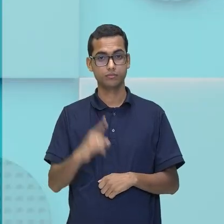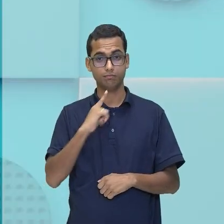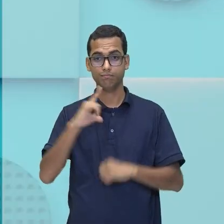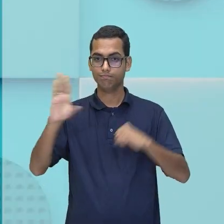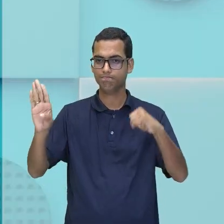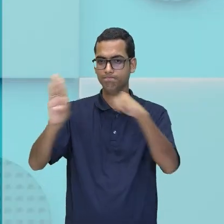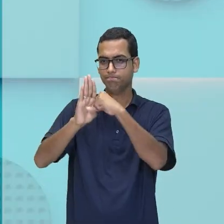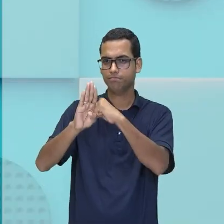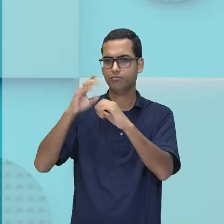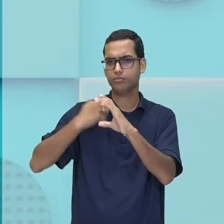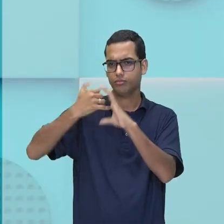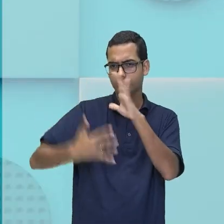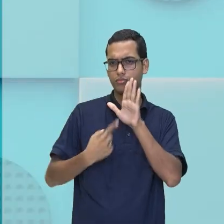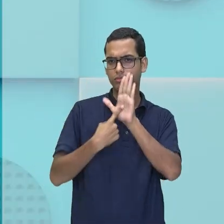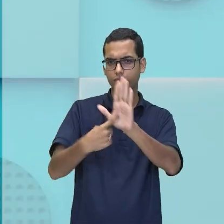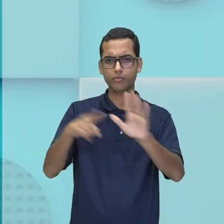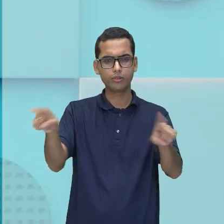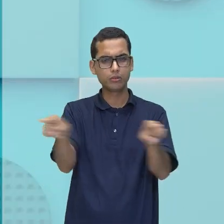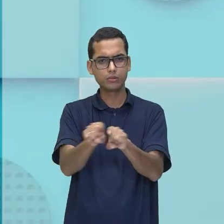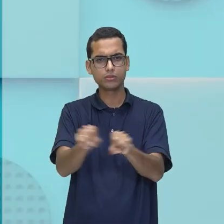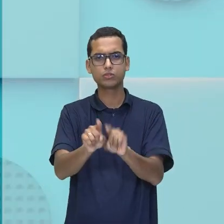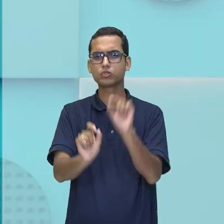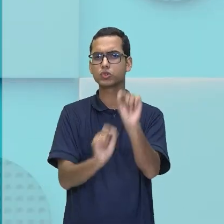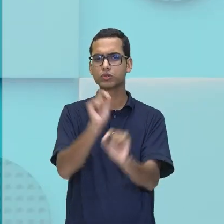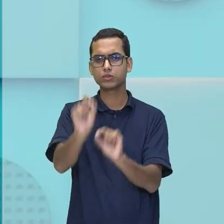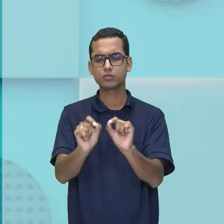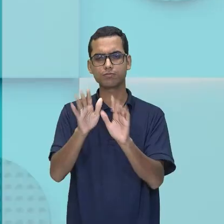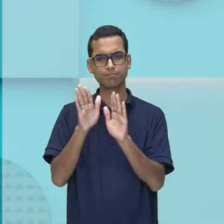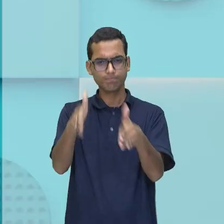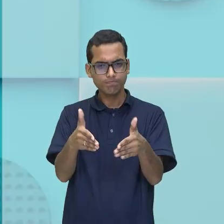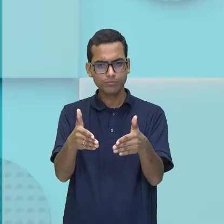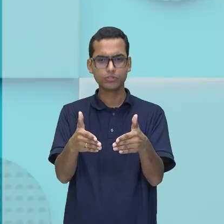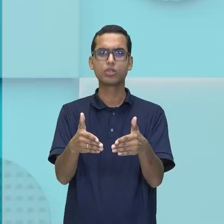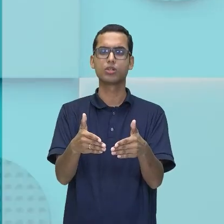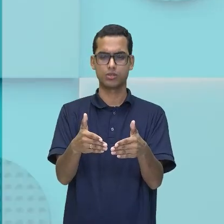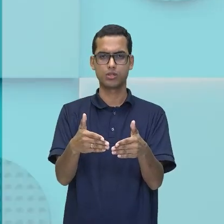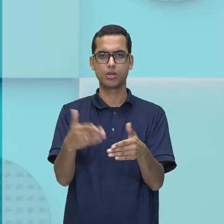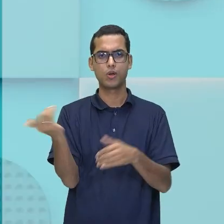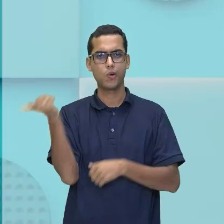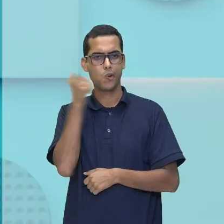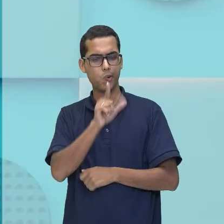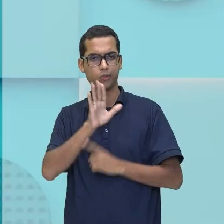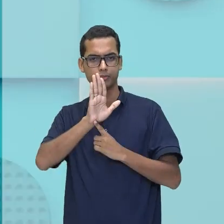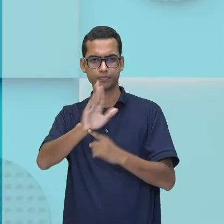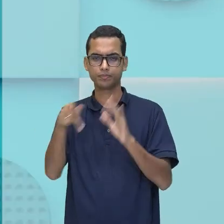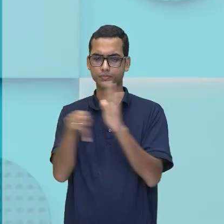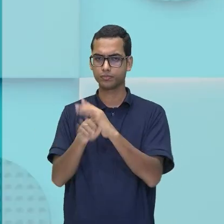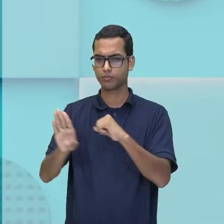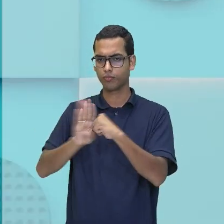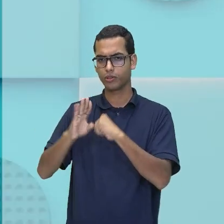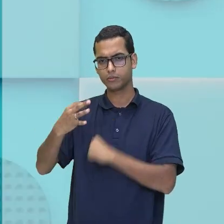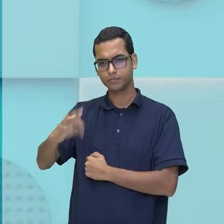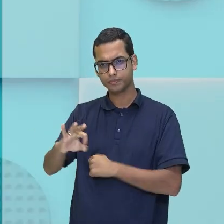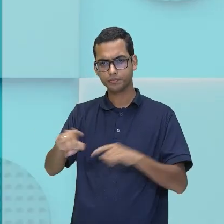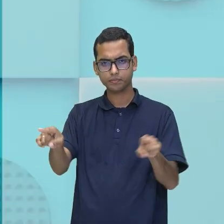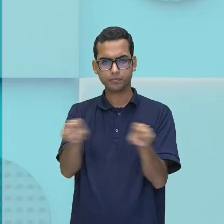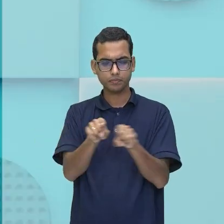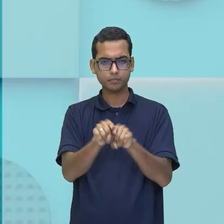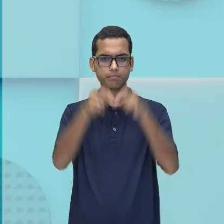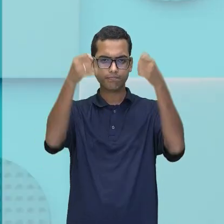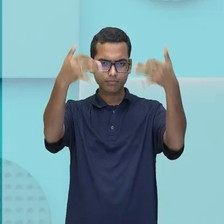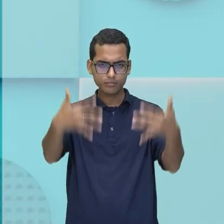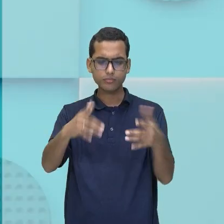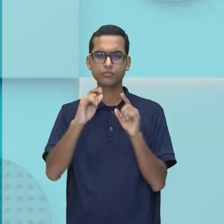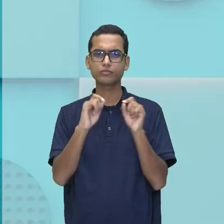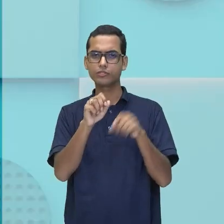trazendo uma característica ou que especificando, restringindo esse substantivo. E como eu falei para vocês,